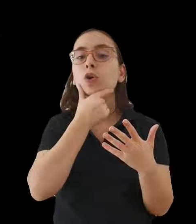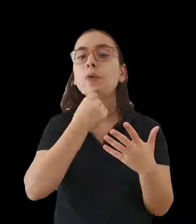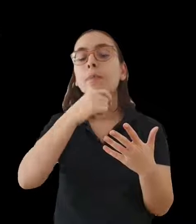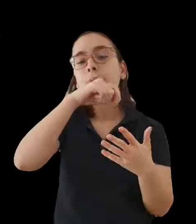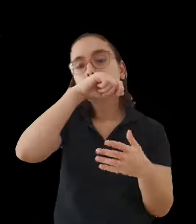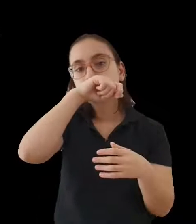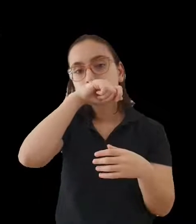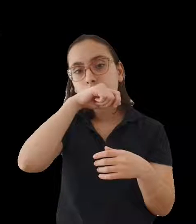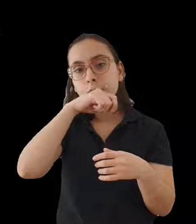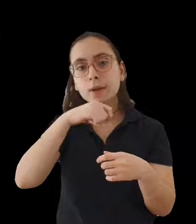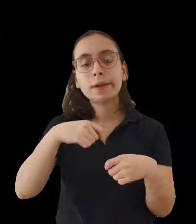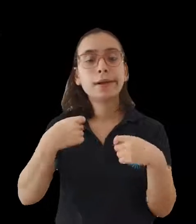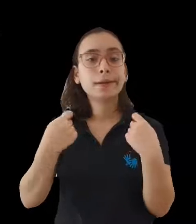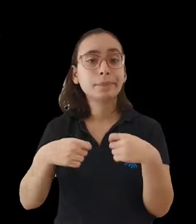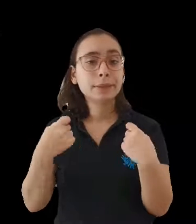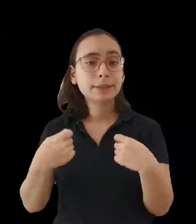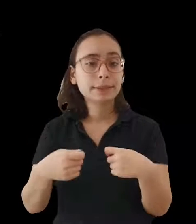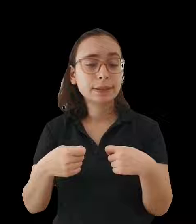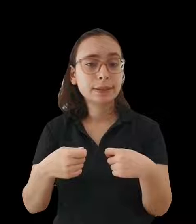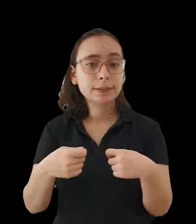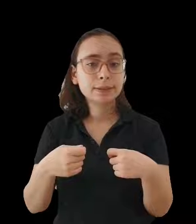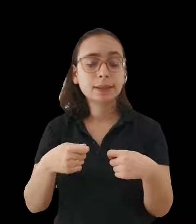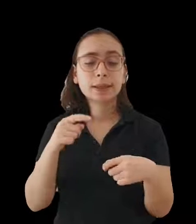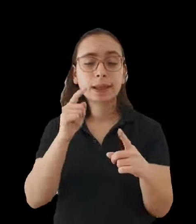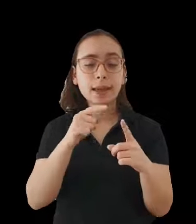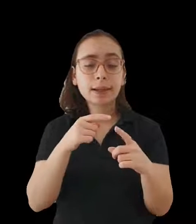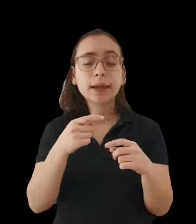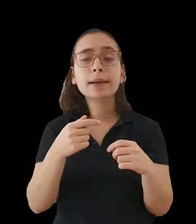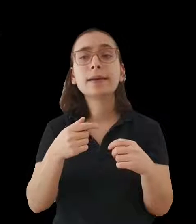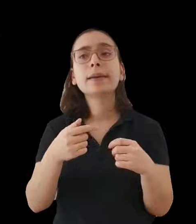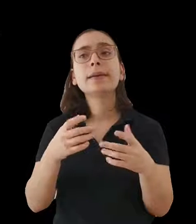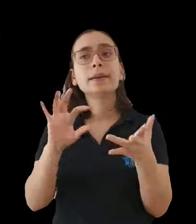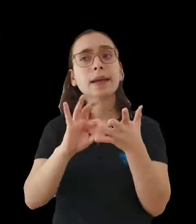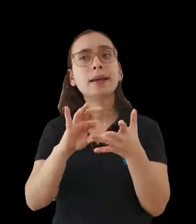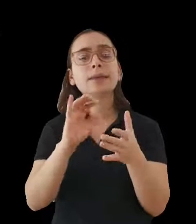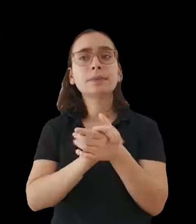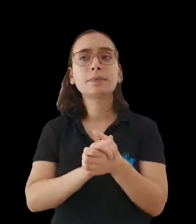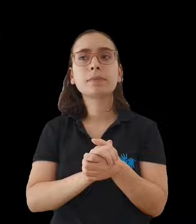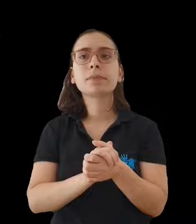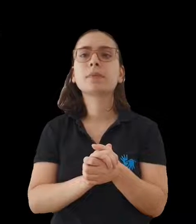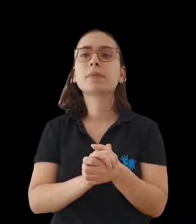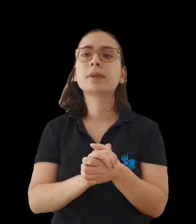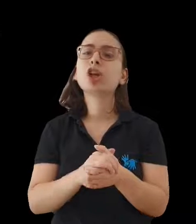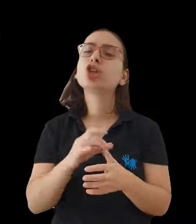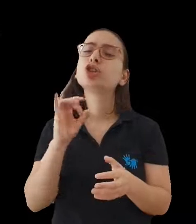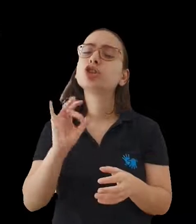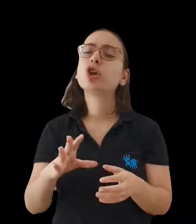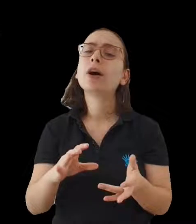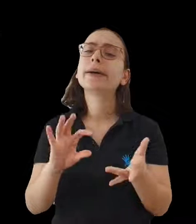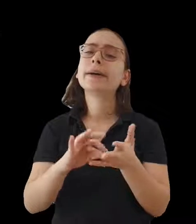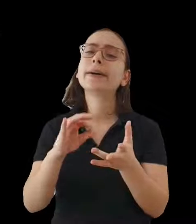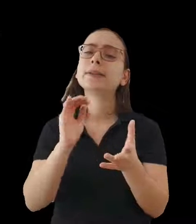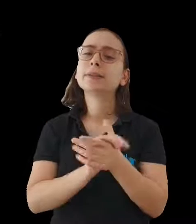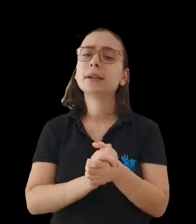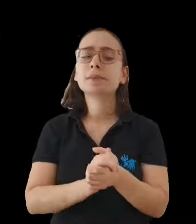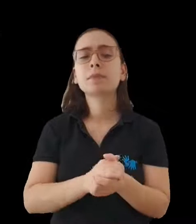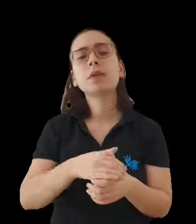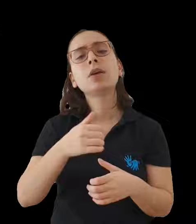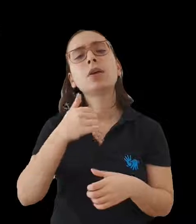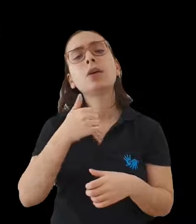tem que casar. Ela não quer casar, então ela inventa que ela só vai casar com quem ela